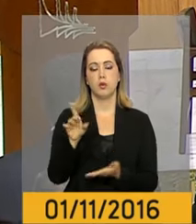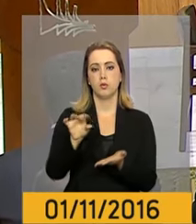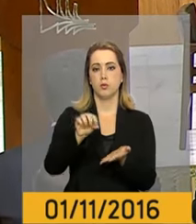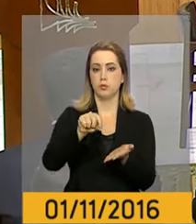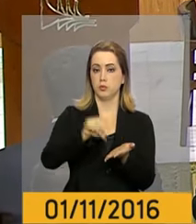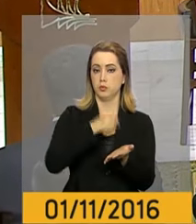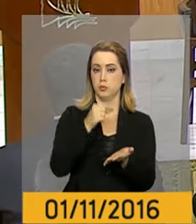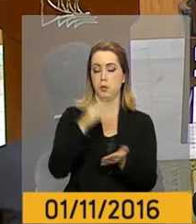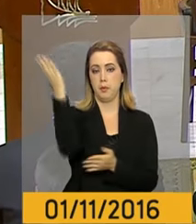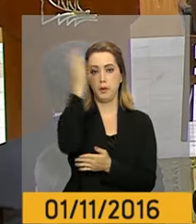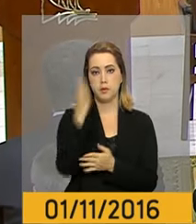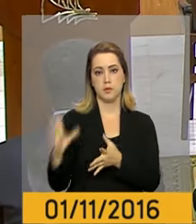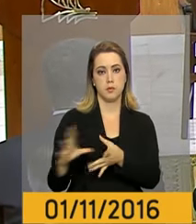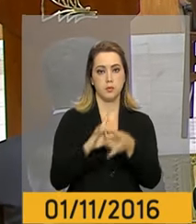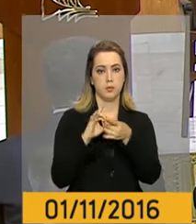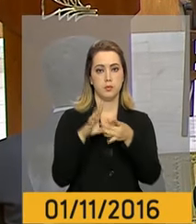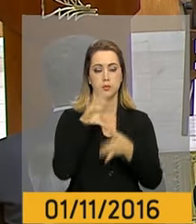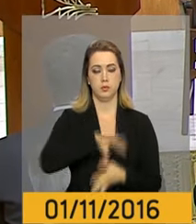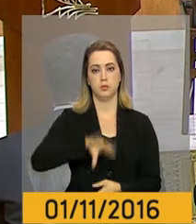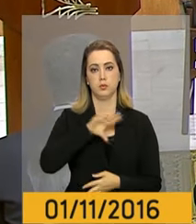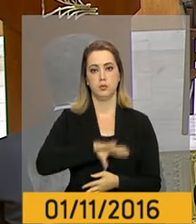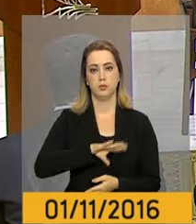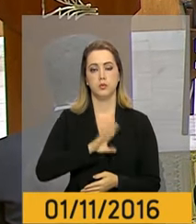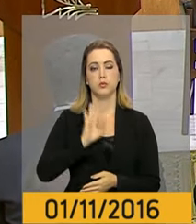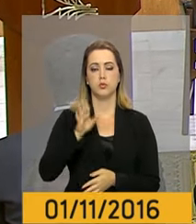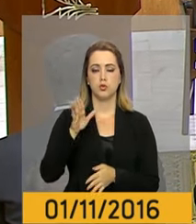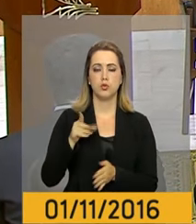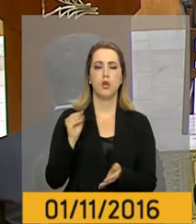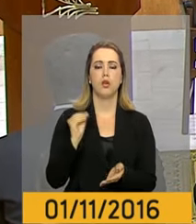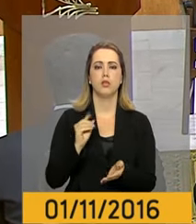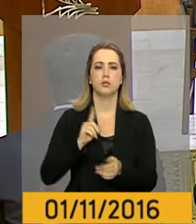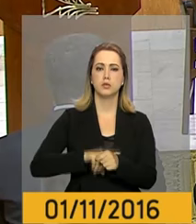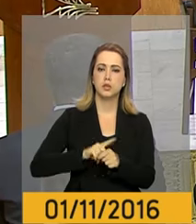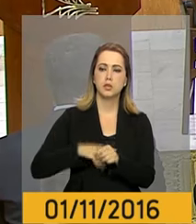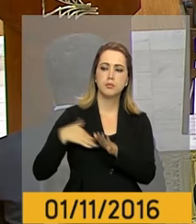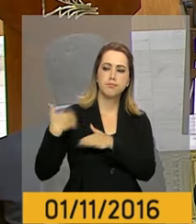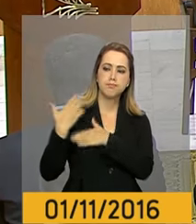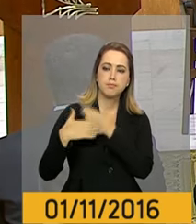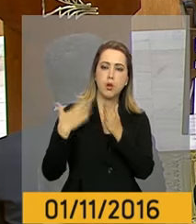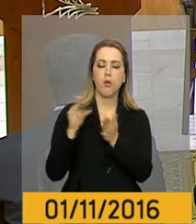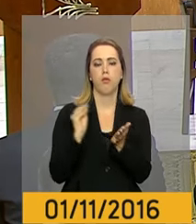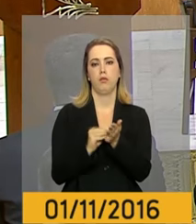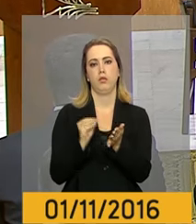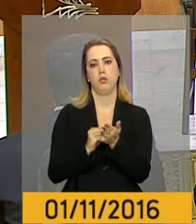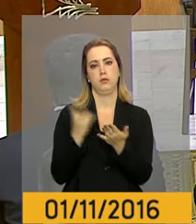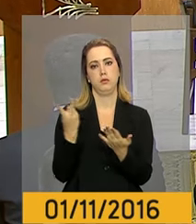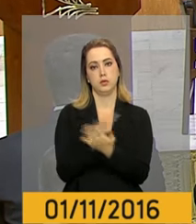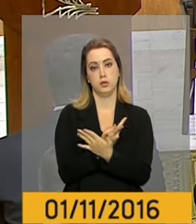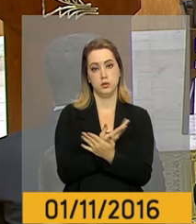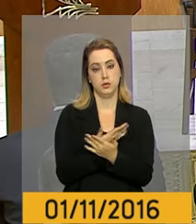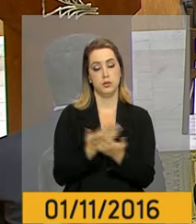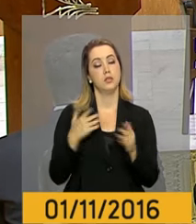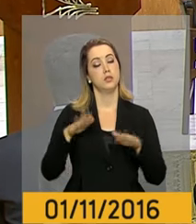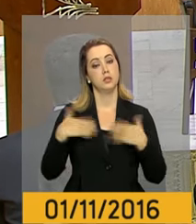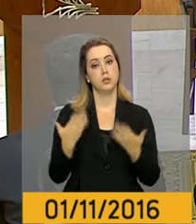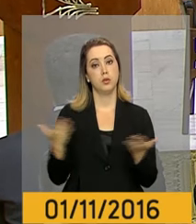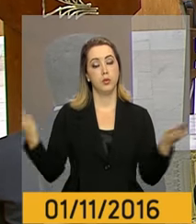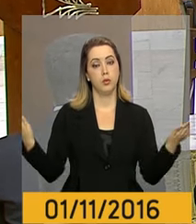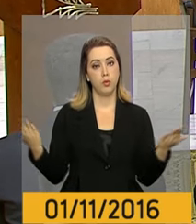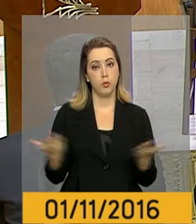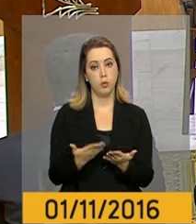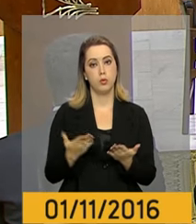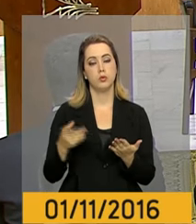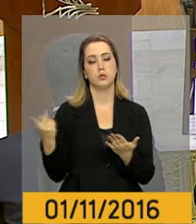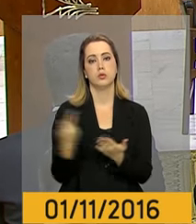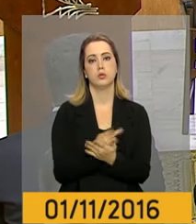Portugal. já um bom tempo não se realizava e realizou-se hoje depois da reunião da